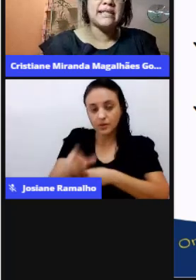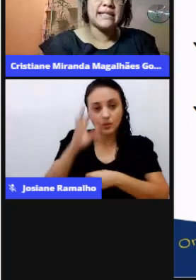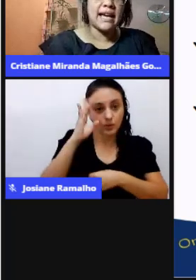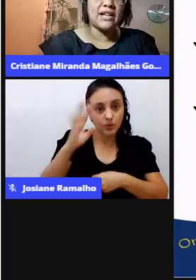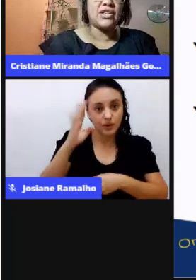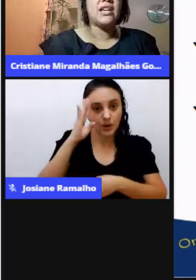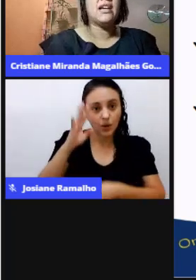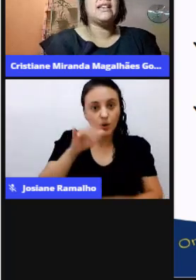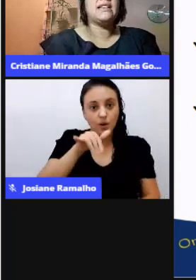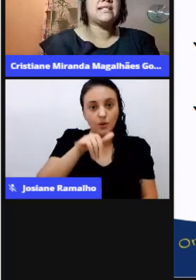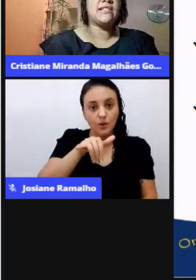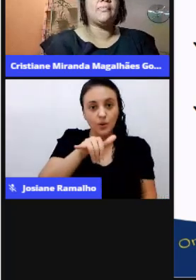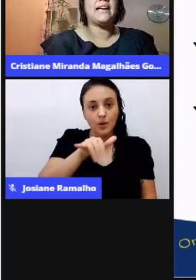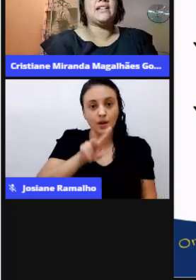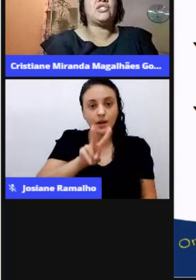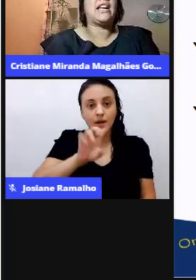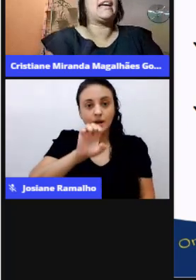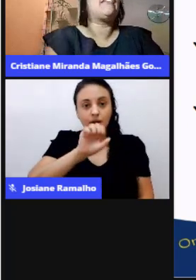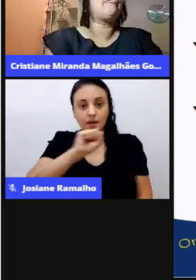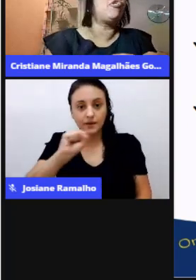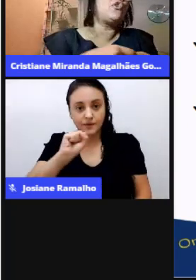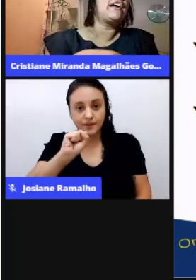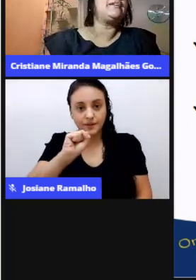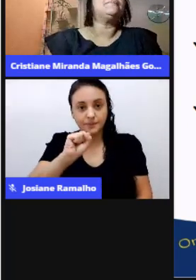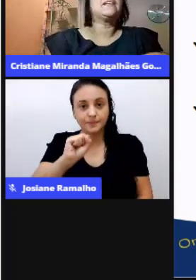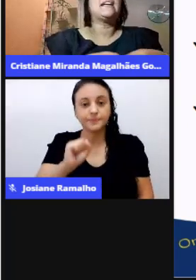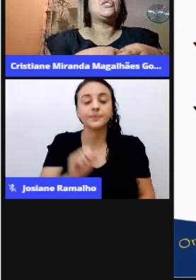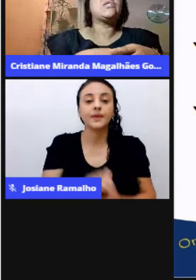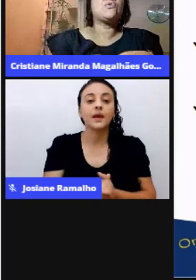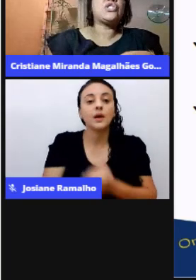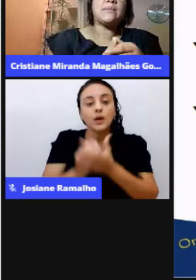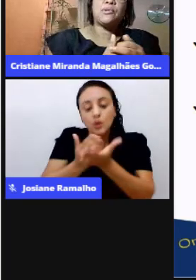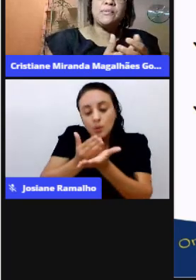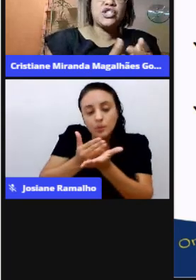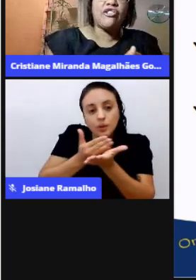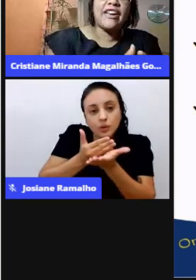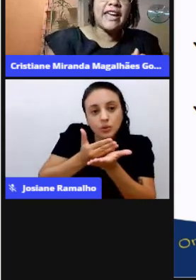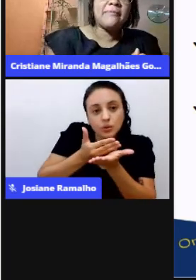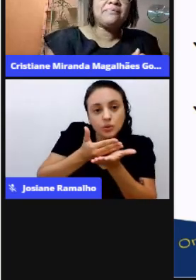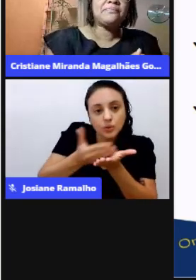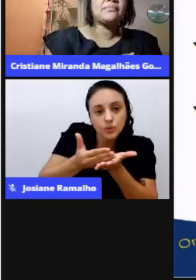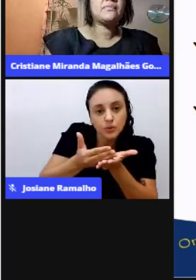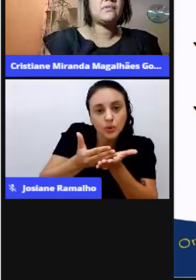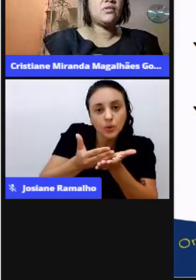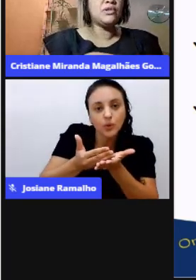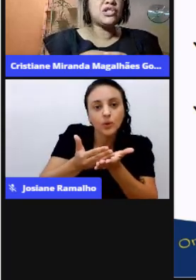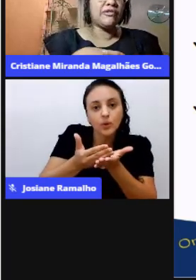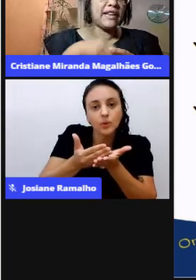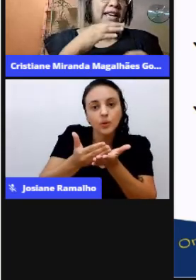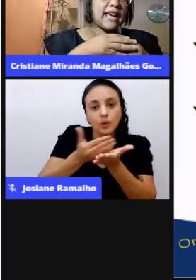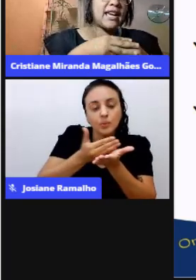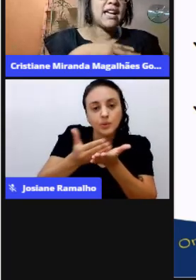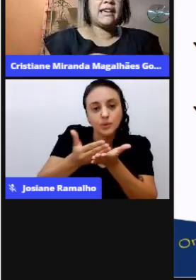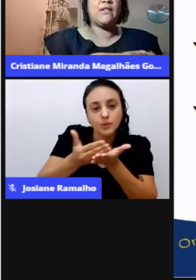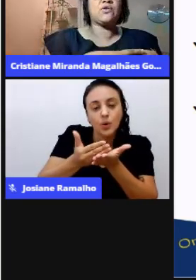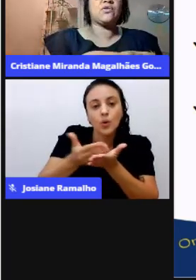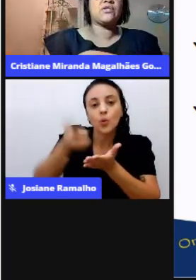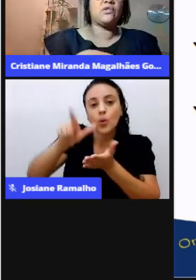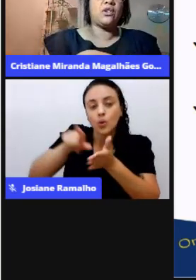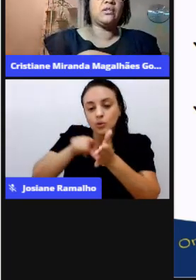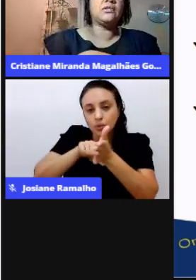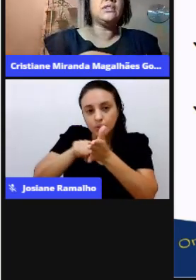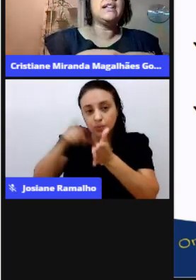e aprendizagem. Inicialmente, ela foi discutida por Michel Verret. Michel Verret, que é